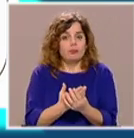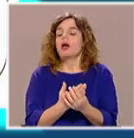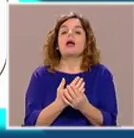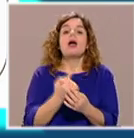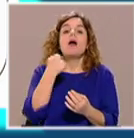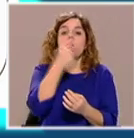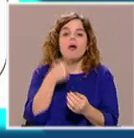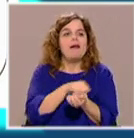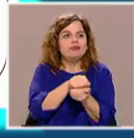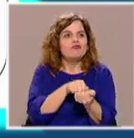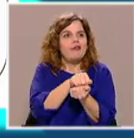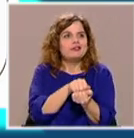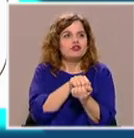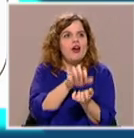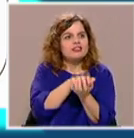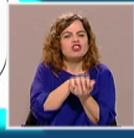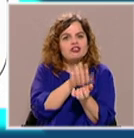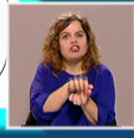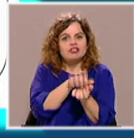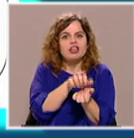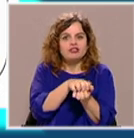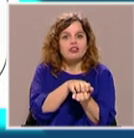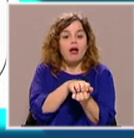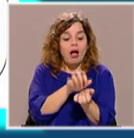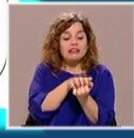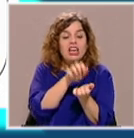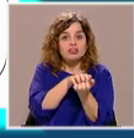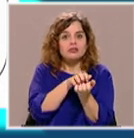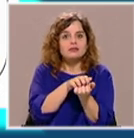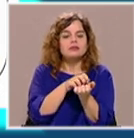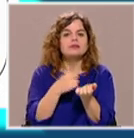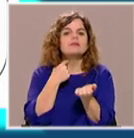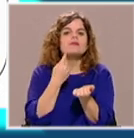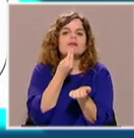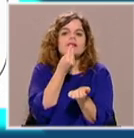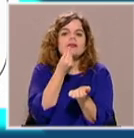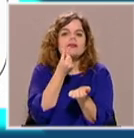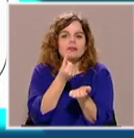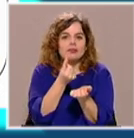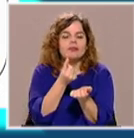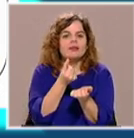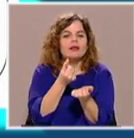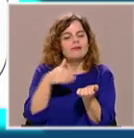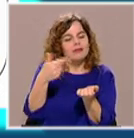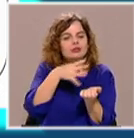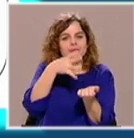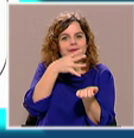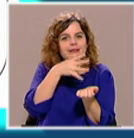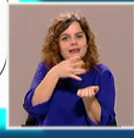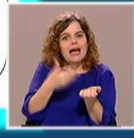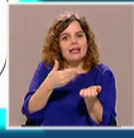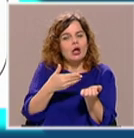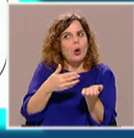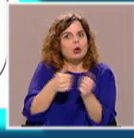vai mastigar o pão e depois também existe na boca o outro suco que mais à frente iremos falar, não vou estar agora aqui